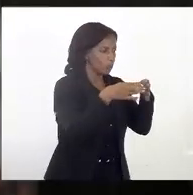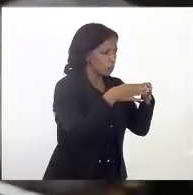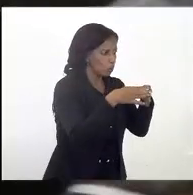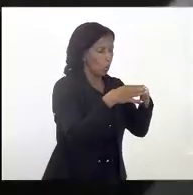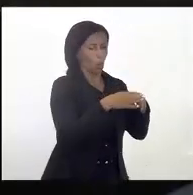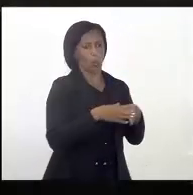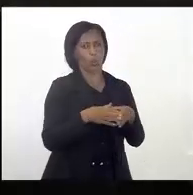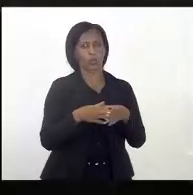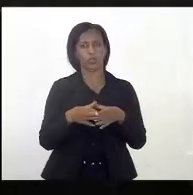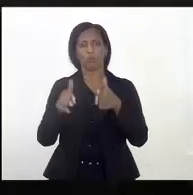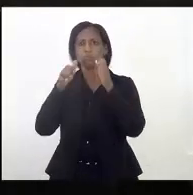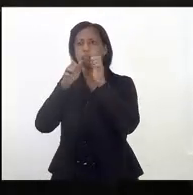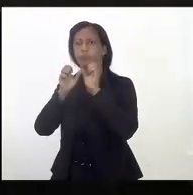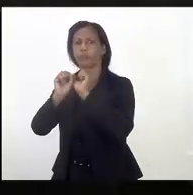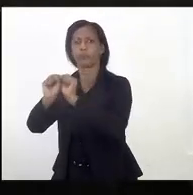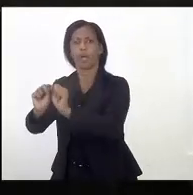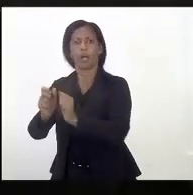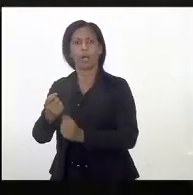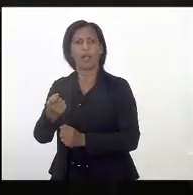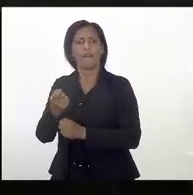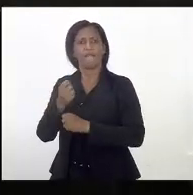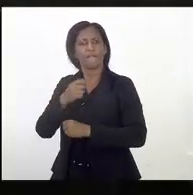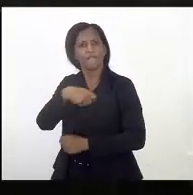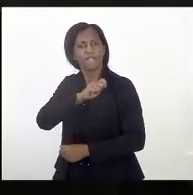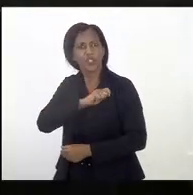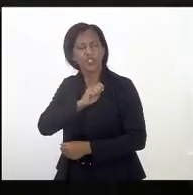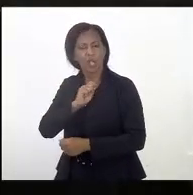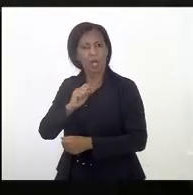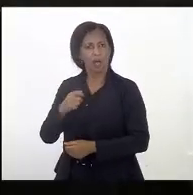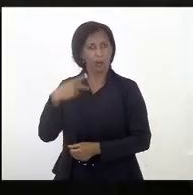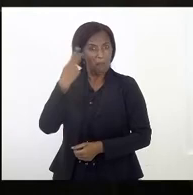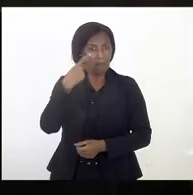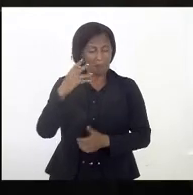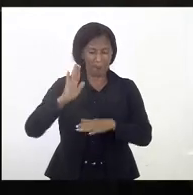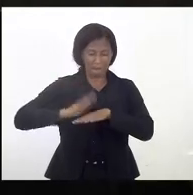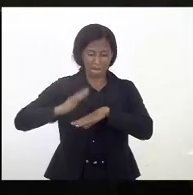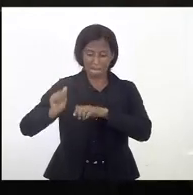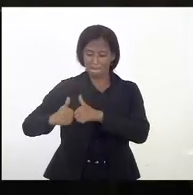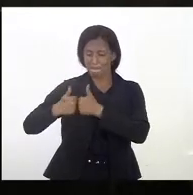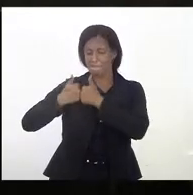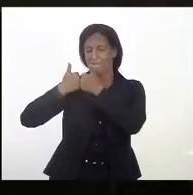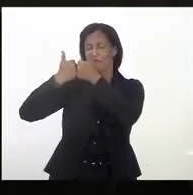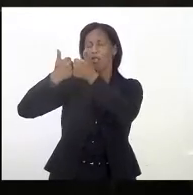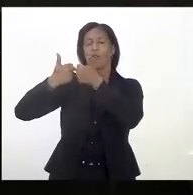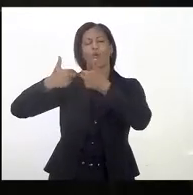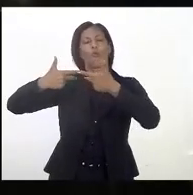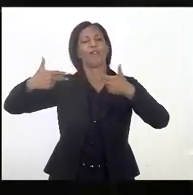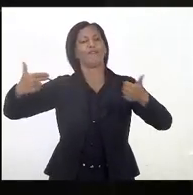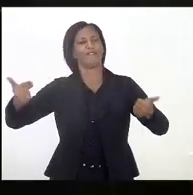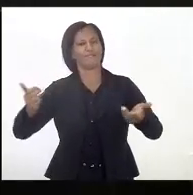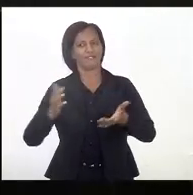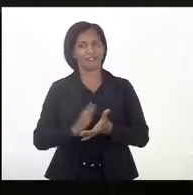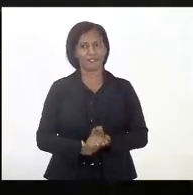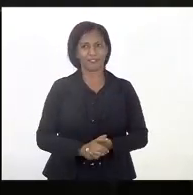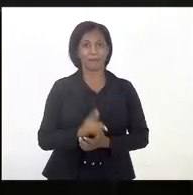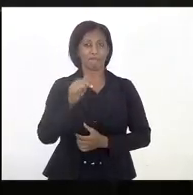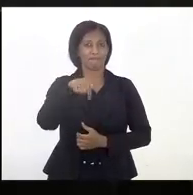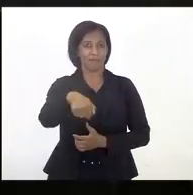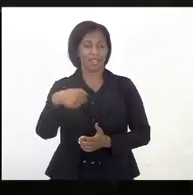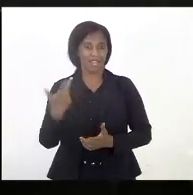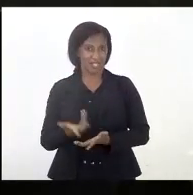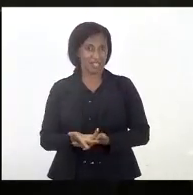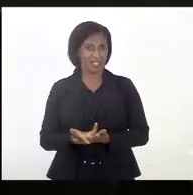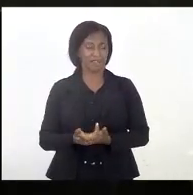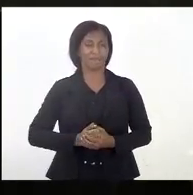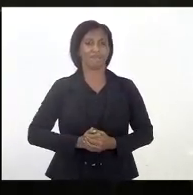na Assessoria fiscal Parlamento tá muito melhor qualificado para esse